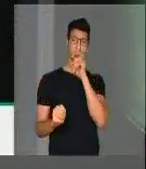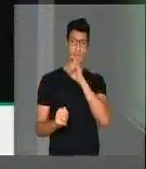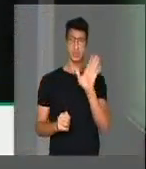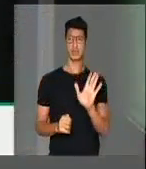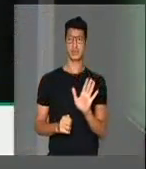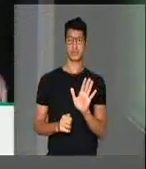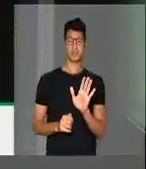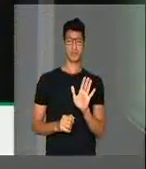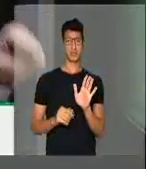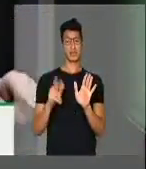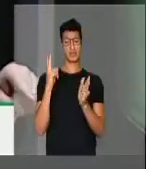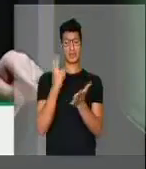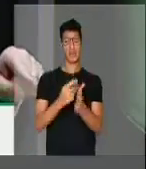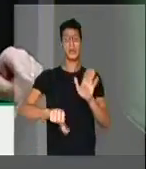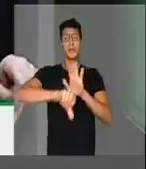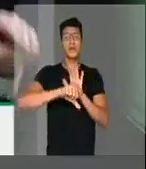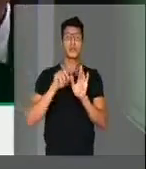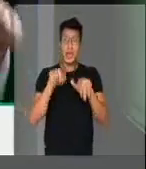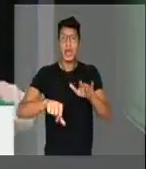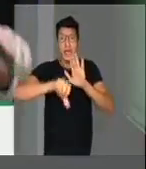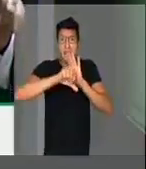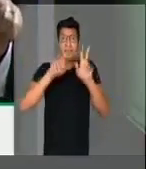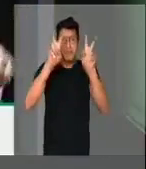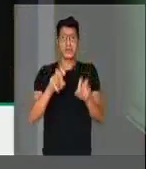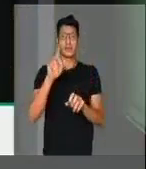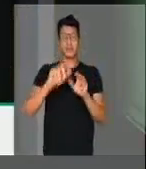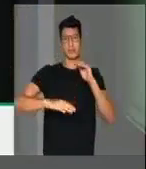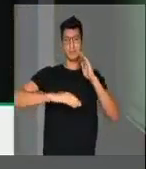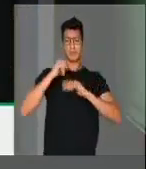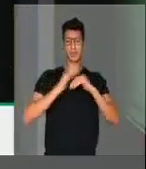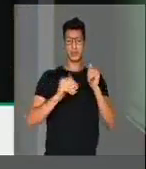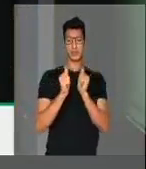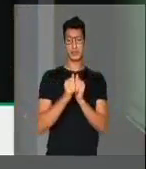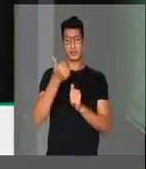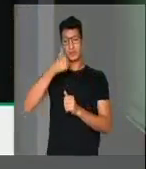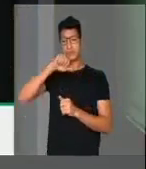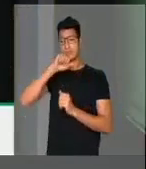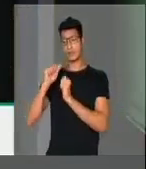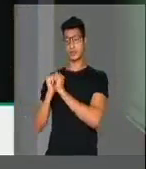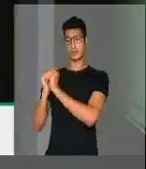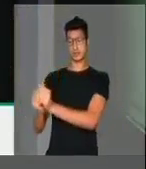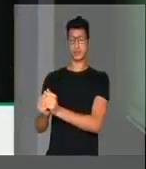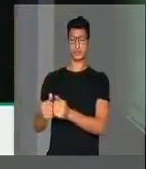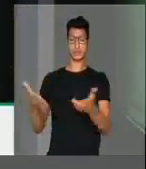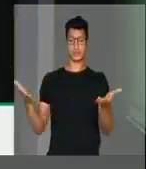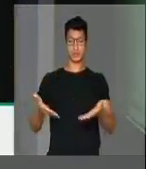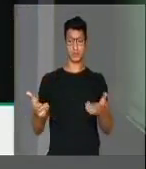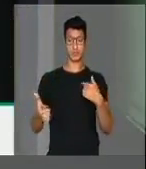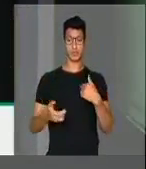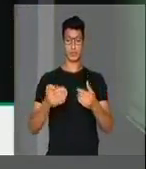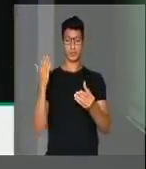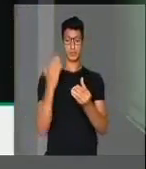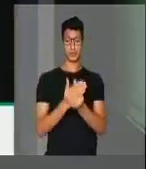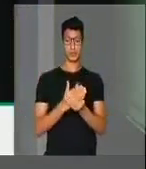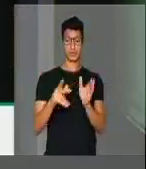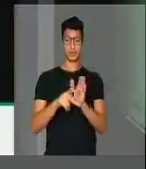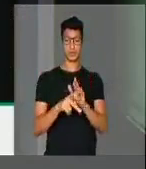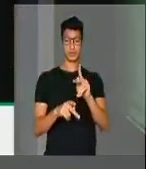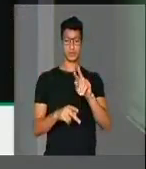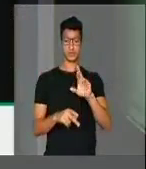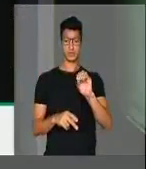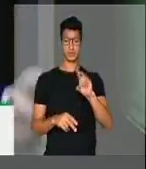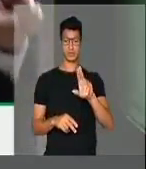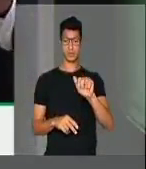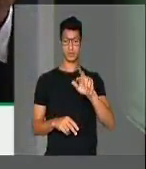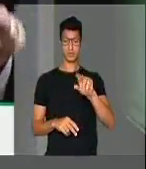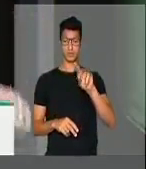mentira. Aquilo é um crime, e um crime praticado com a mãe do lado. Hoje, eu protocolei na Procuradoria-Geral